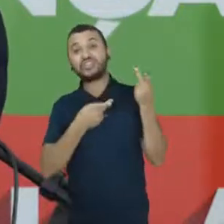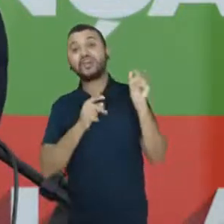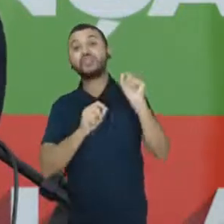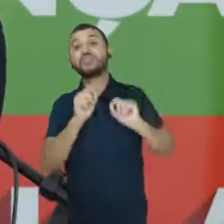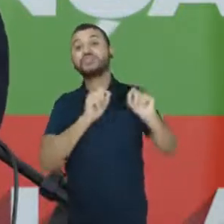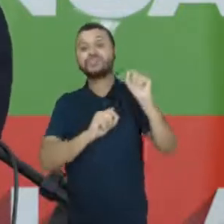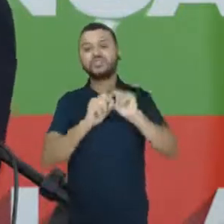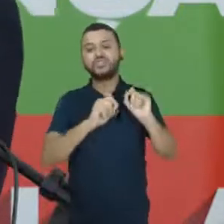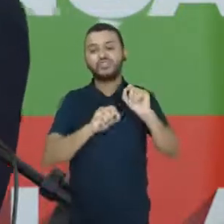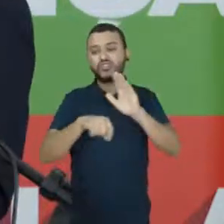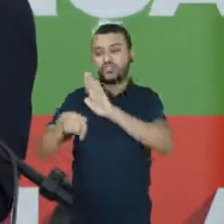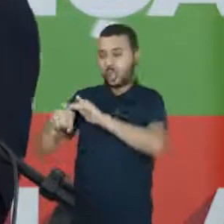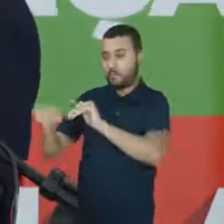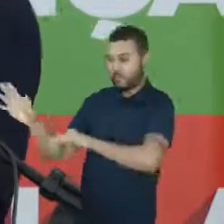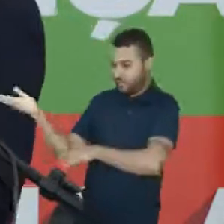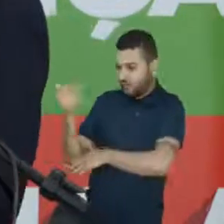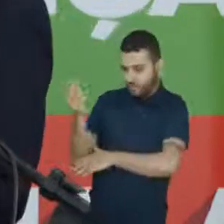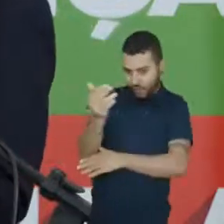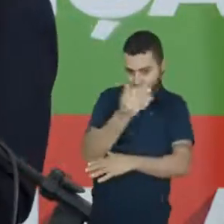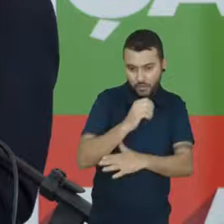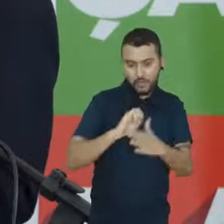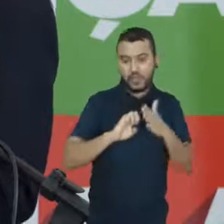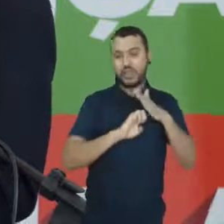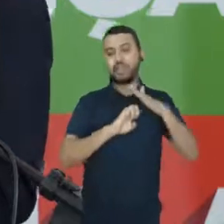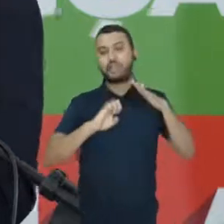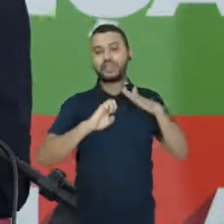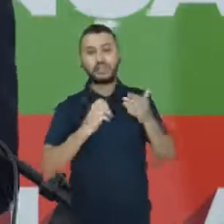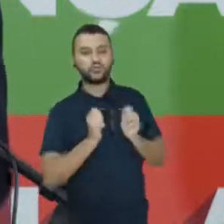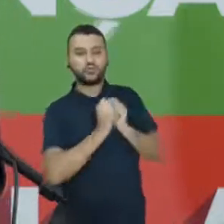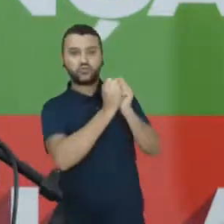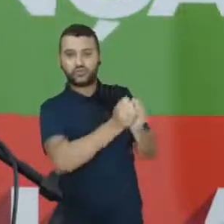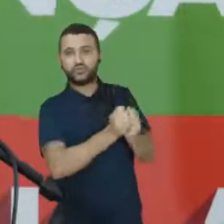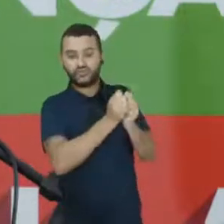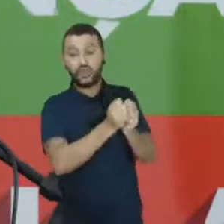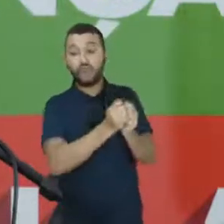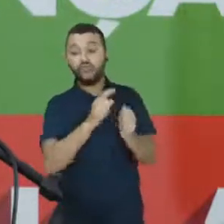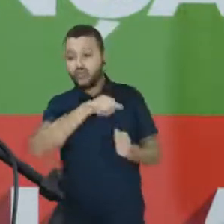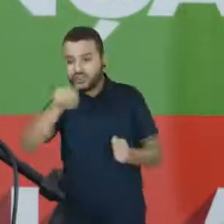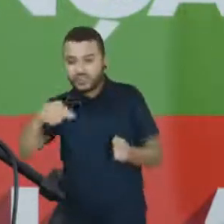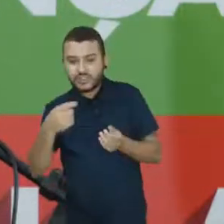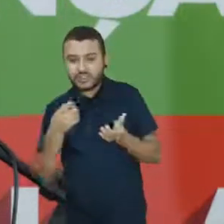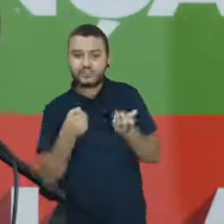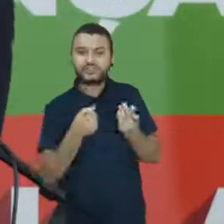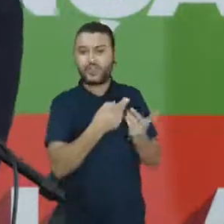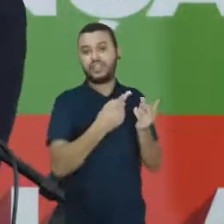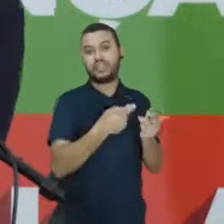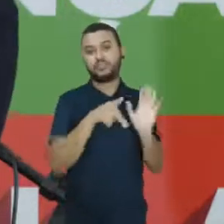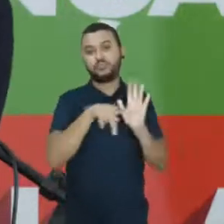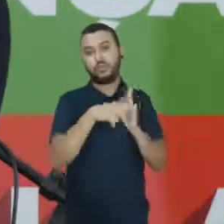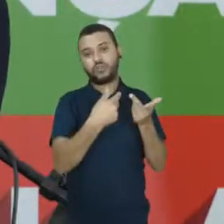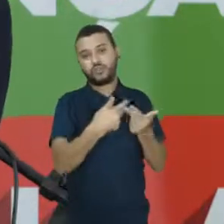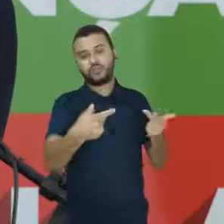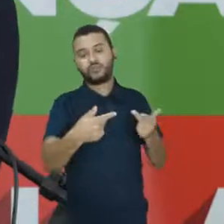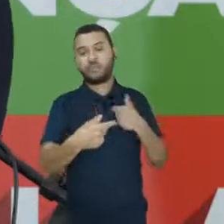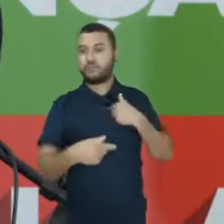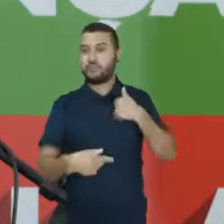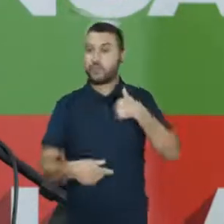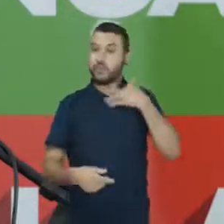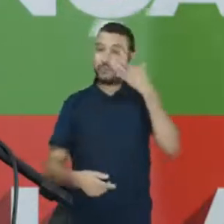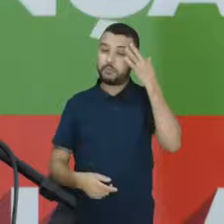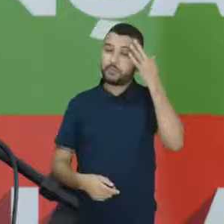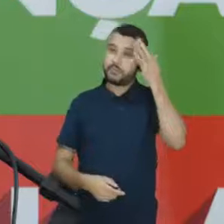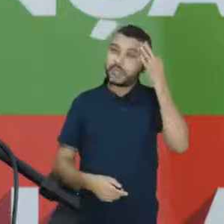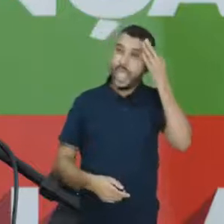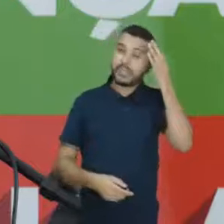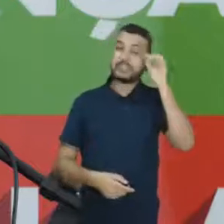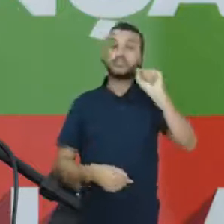junto comigo para que eles vendessem os seus produtos. Qual era a minha tese? A minha tese é que o presidente da República, ele abre